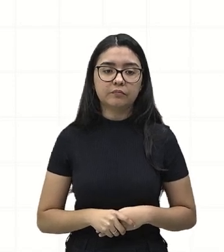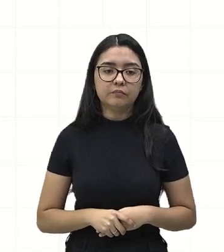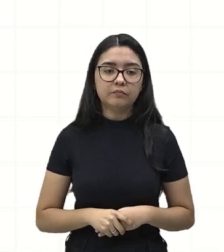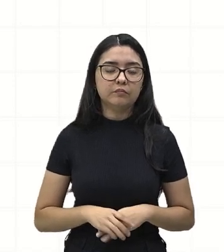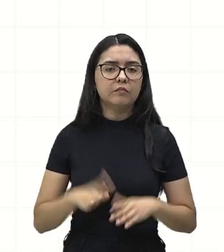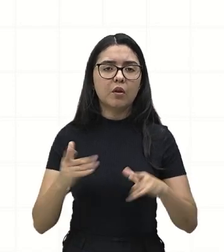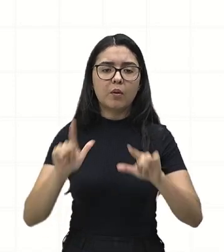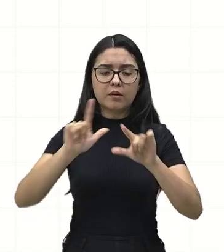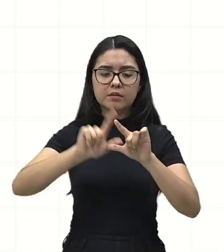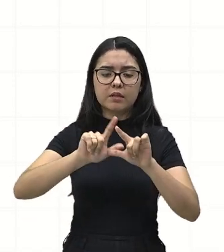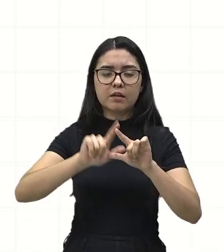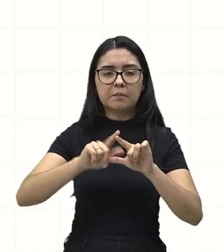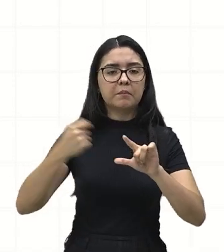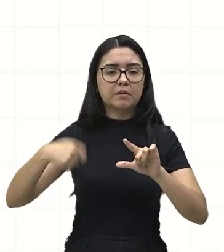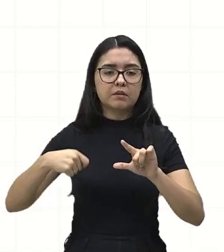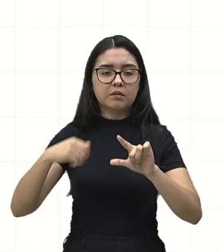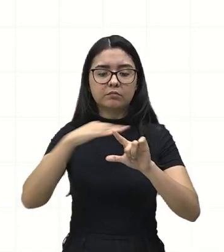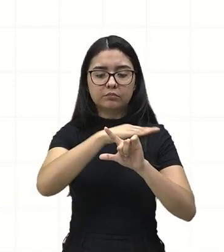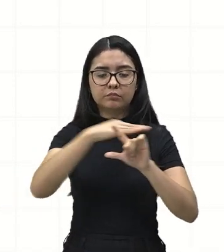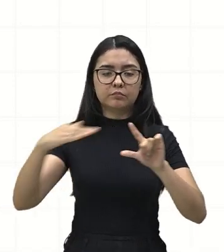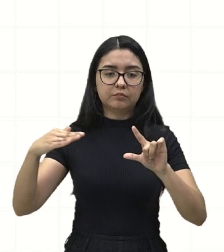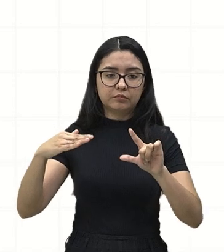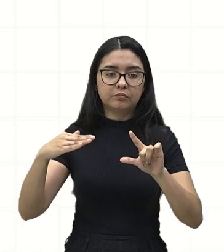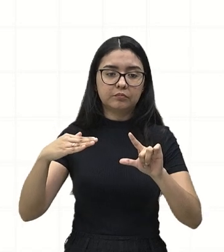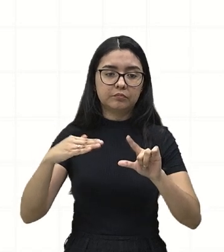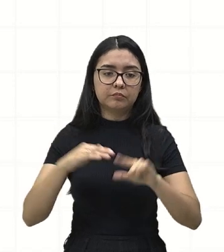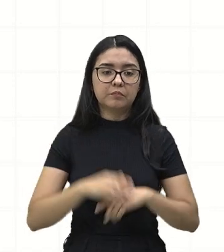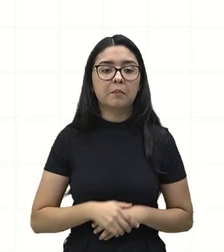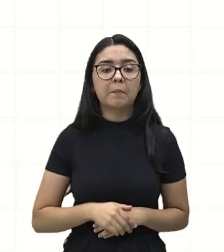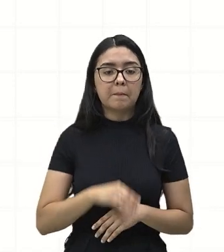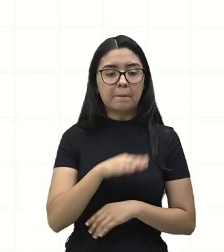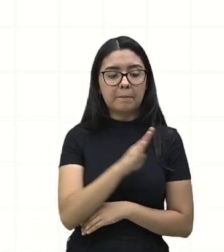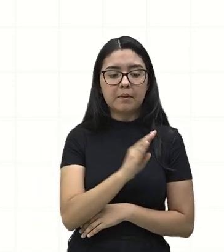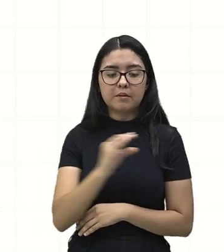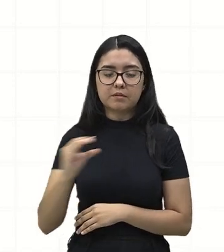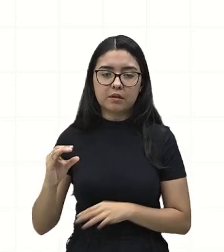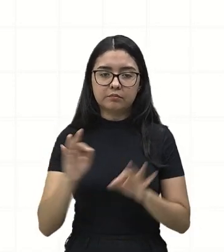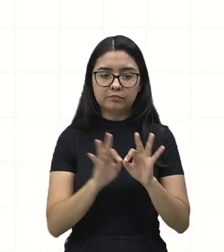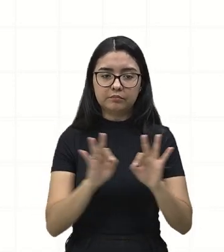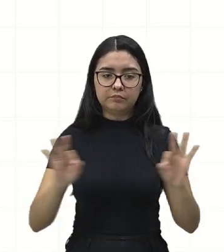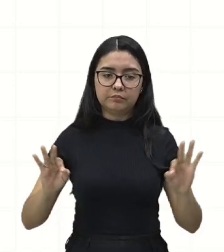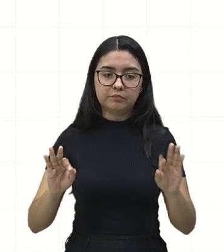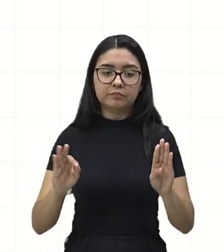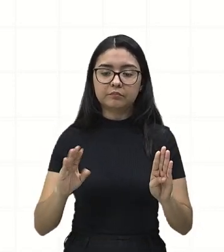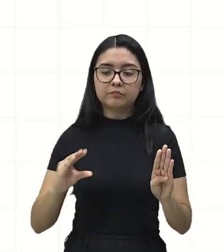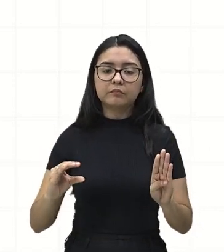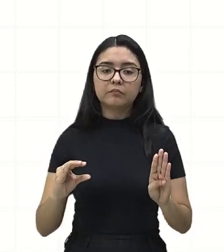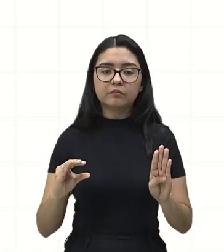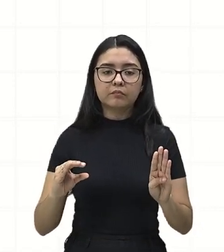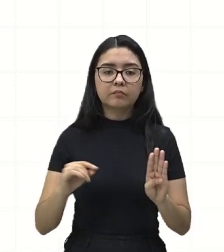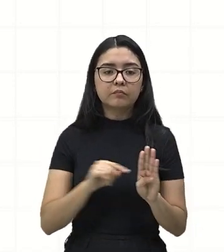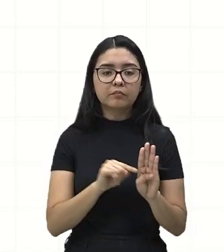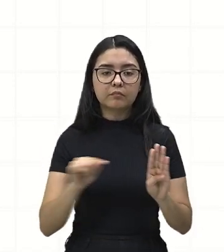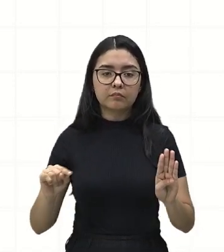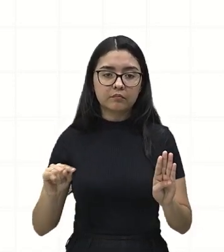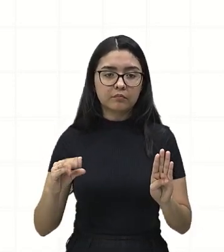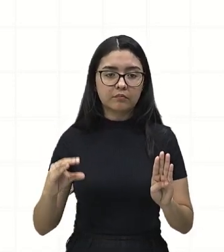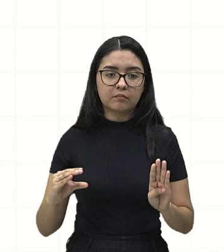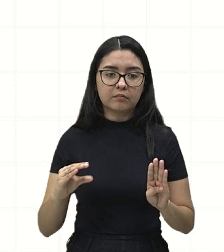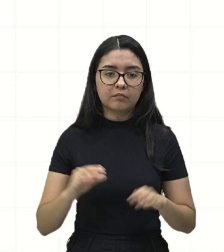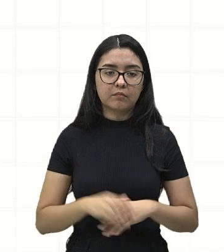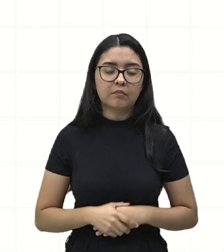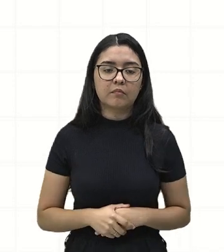precisa ser paralela ao lado BC, né? Utilizamos muito essa ideia aqui de que esse